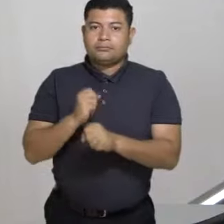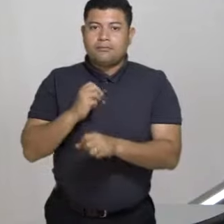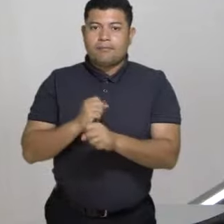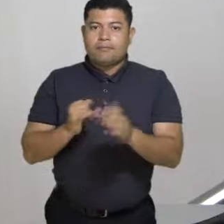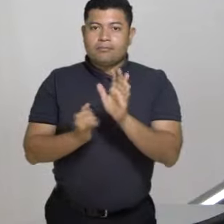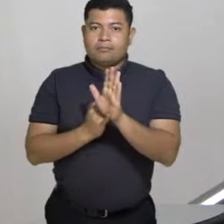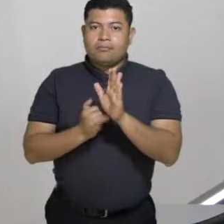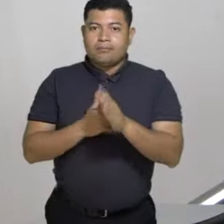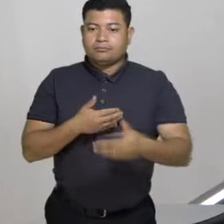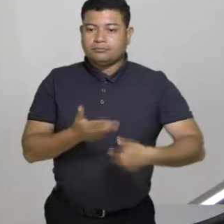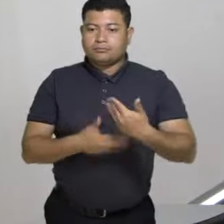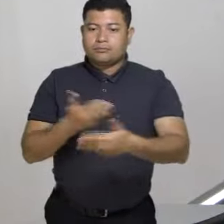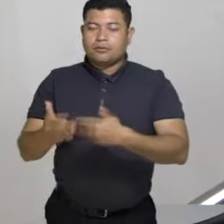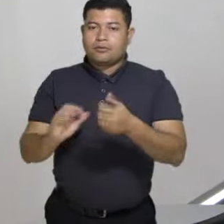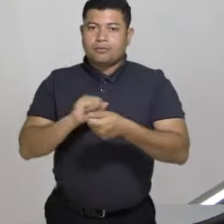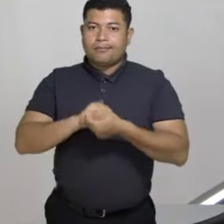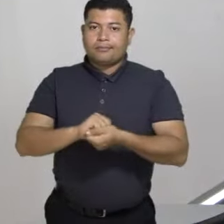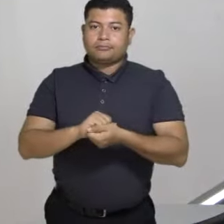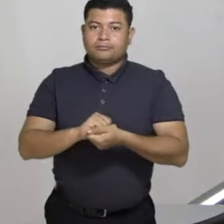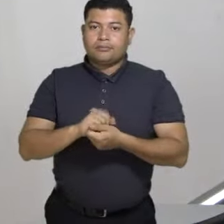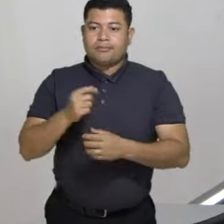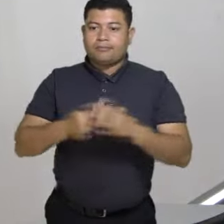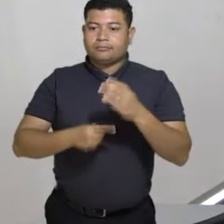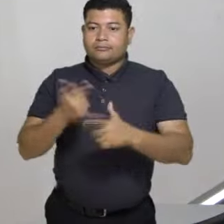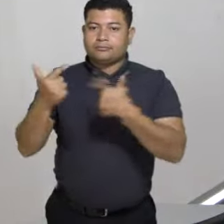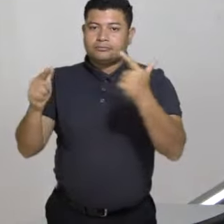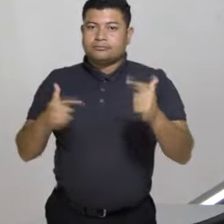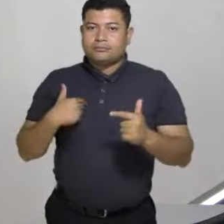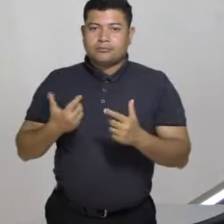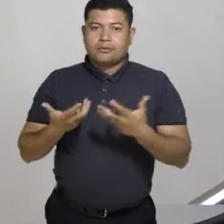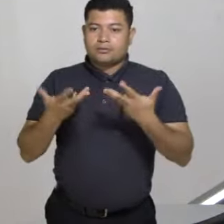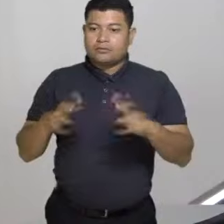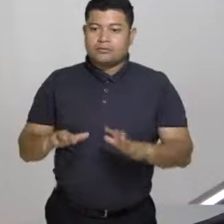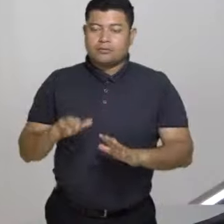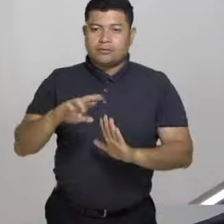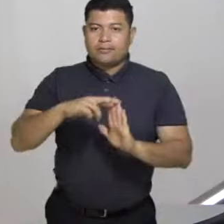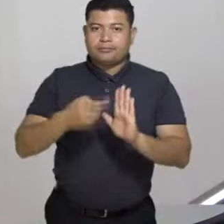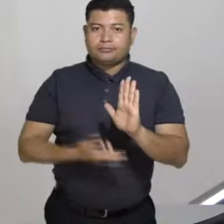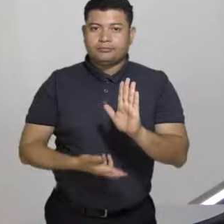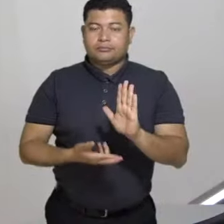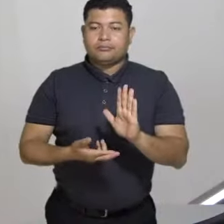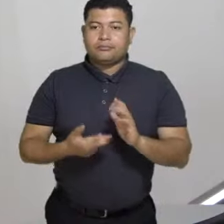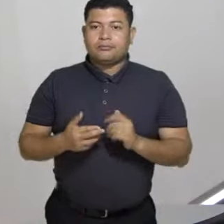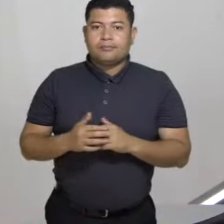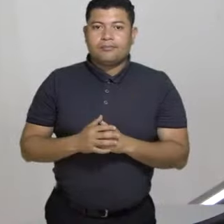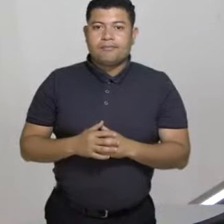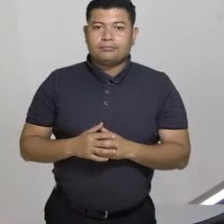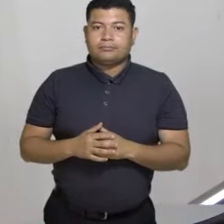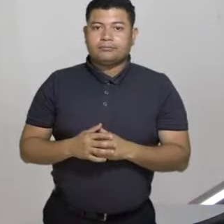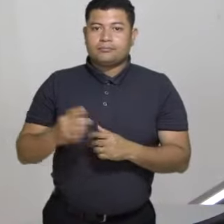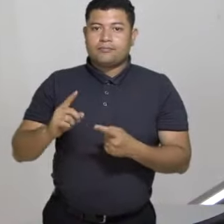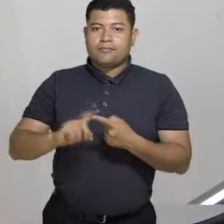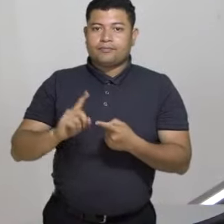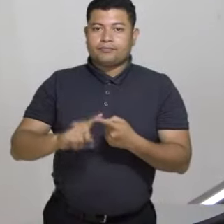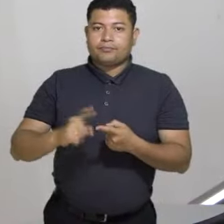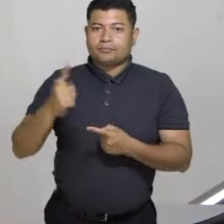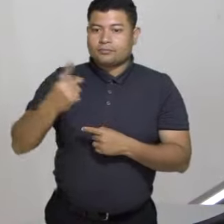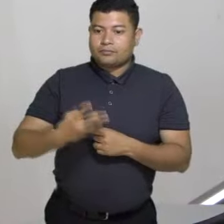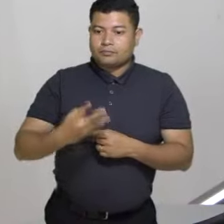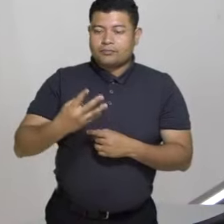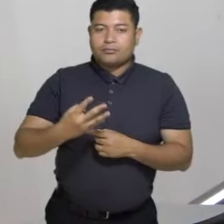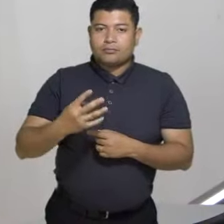foi tramitada em conjunto e não foi acolhido pelo relator. Em primeiro lugar, resgatando